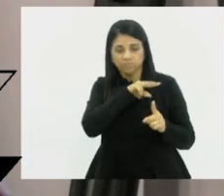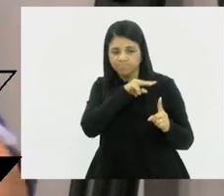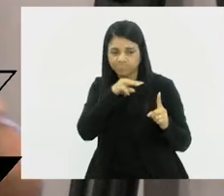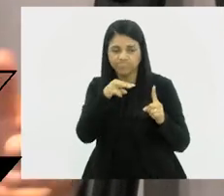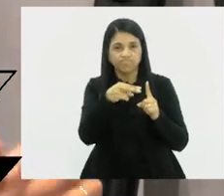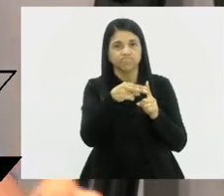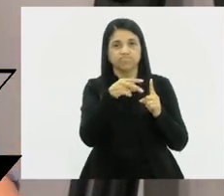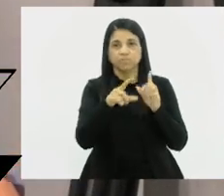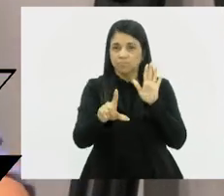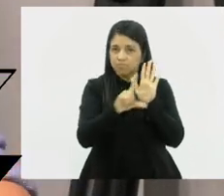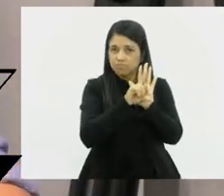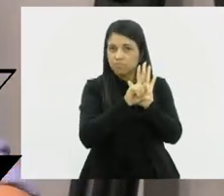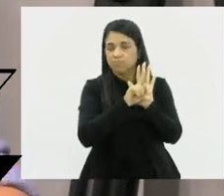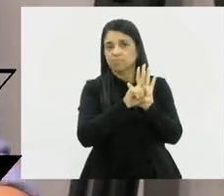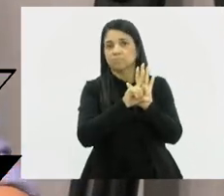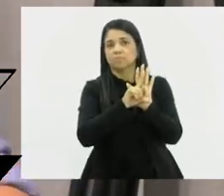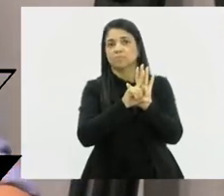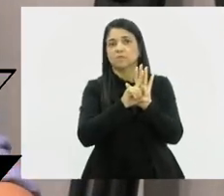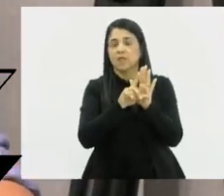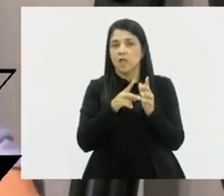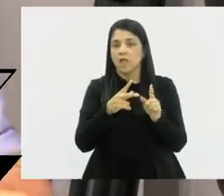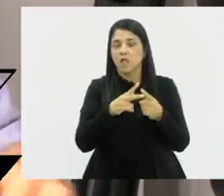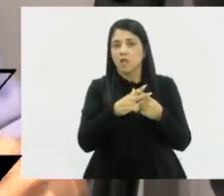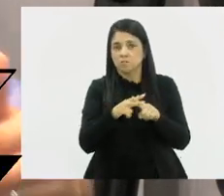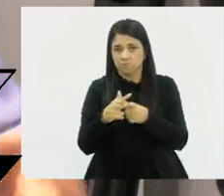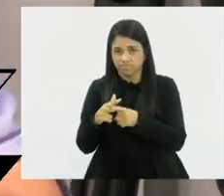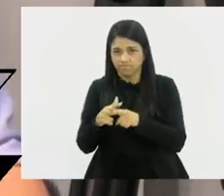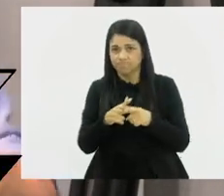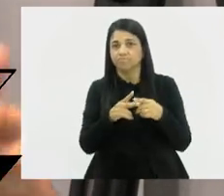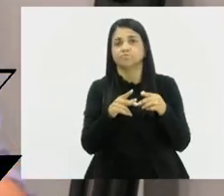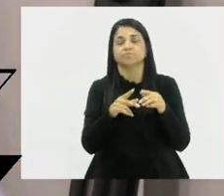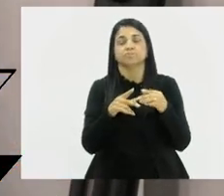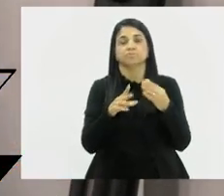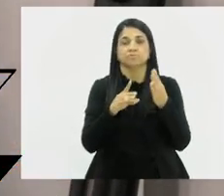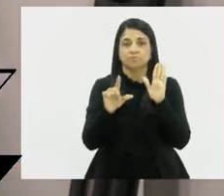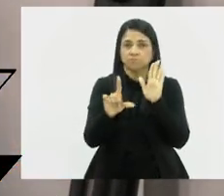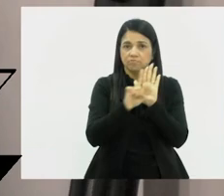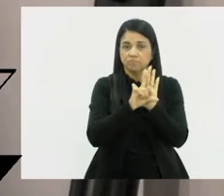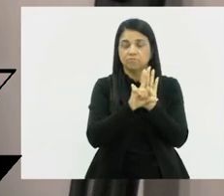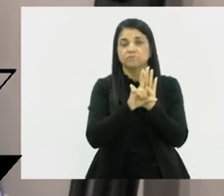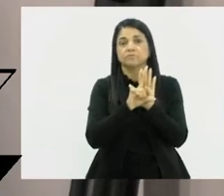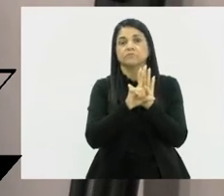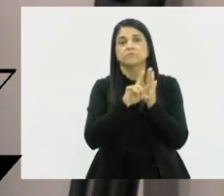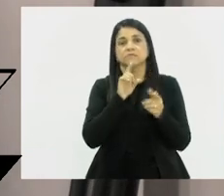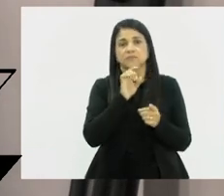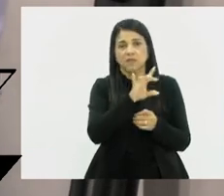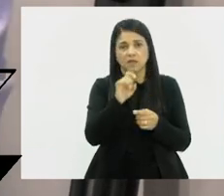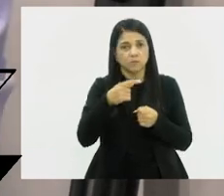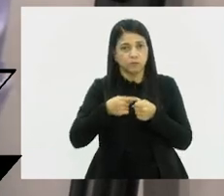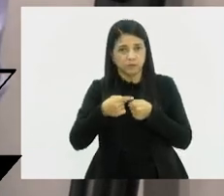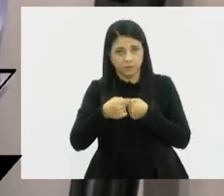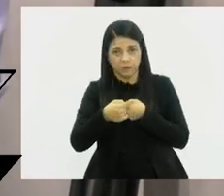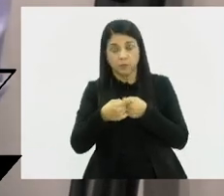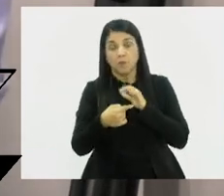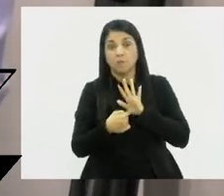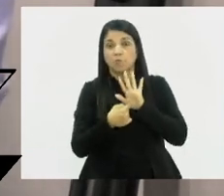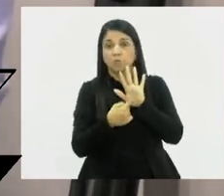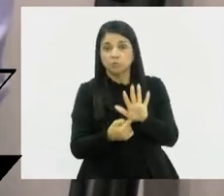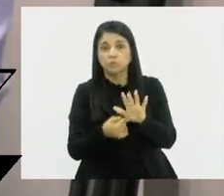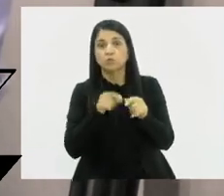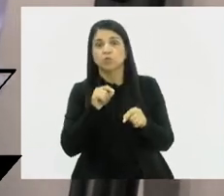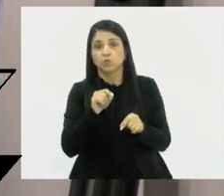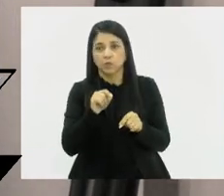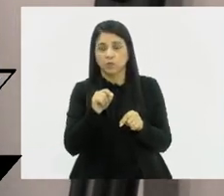legal, regulamentar a questão municipal em cada um dos municípios, é o município do Rio de Janeiro. Mas eu não posso deixar aqui de destacar,